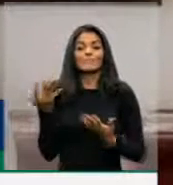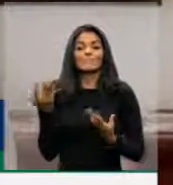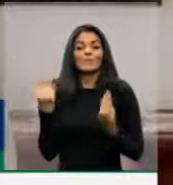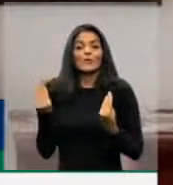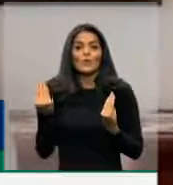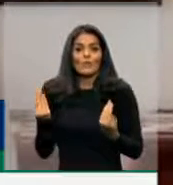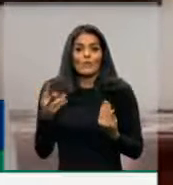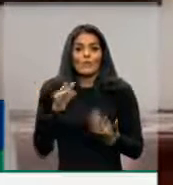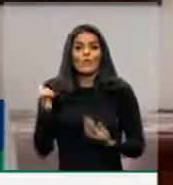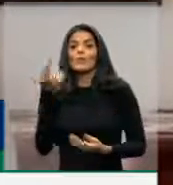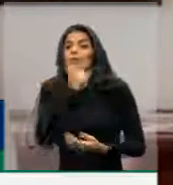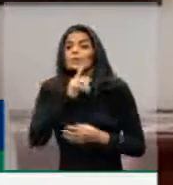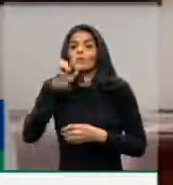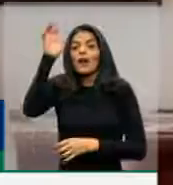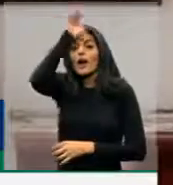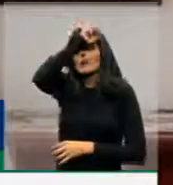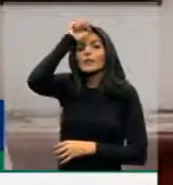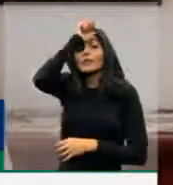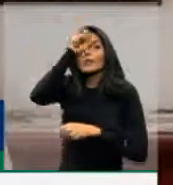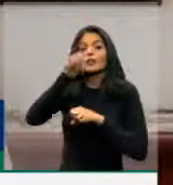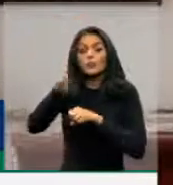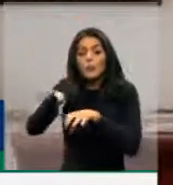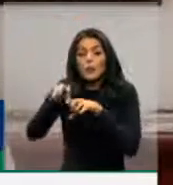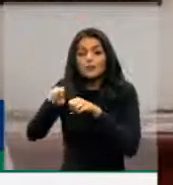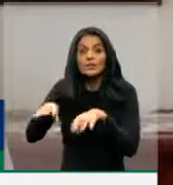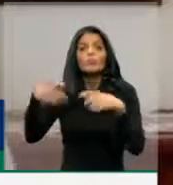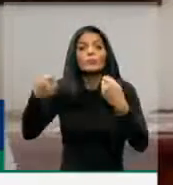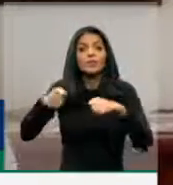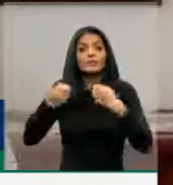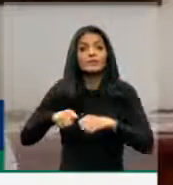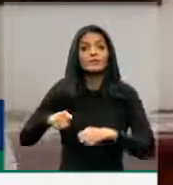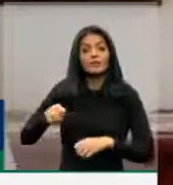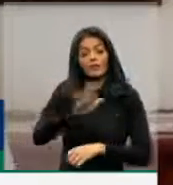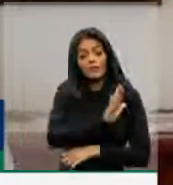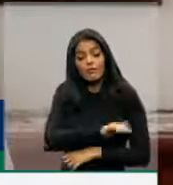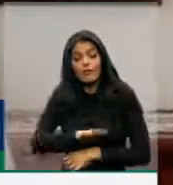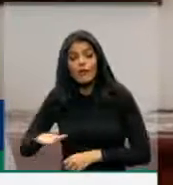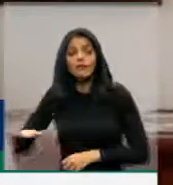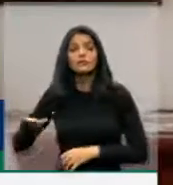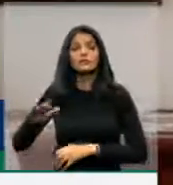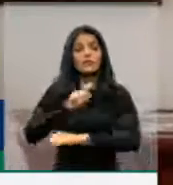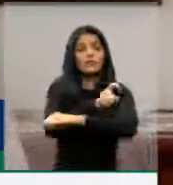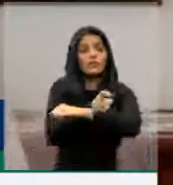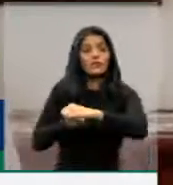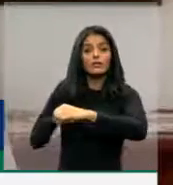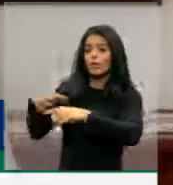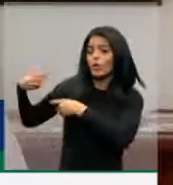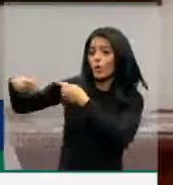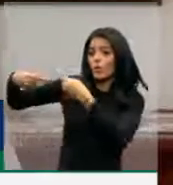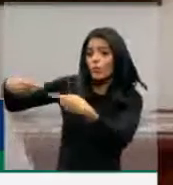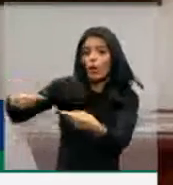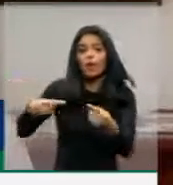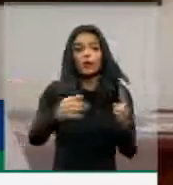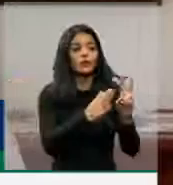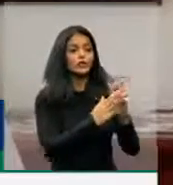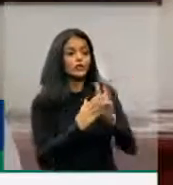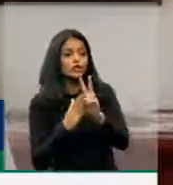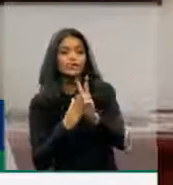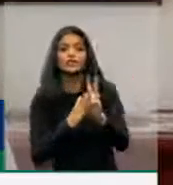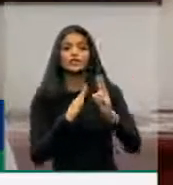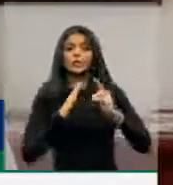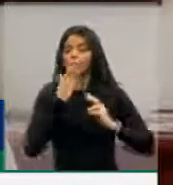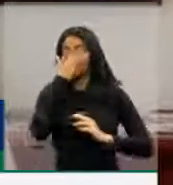qualidade para que os filhos dos ribeirinhos, dos indígenas, dos quilombolas também possam sonhar com essa inclusão social que se